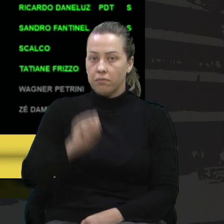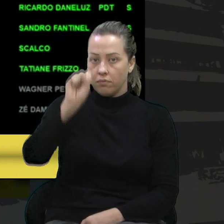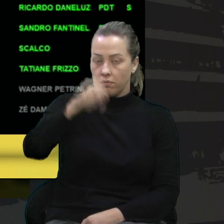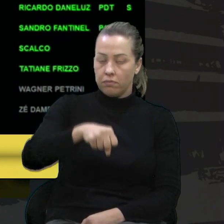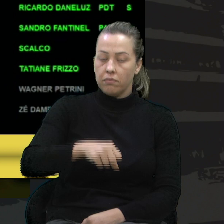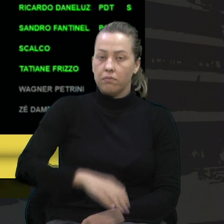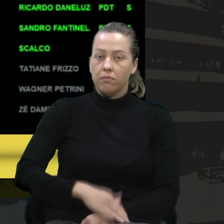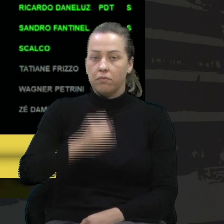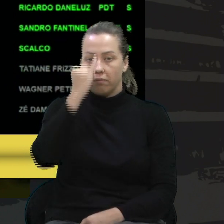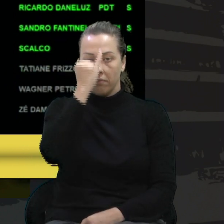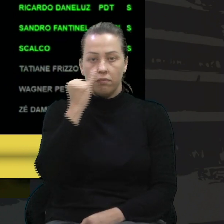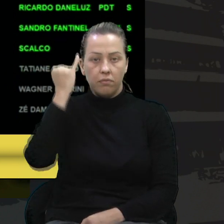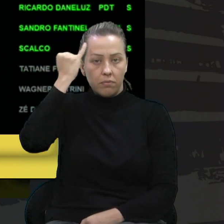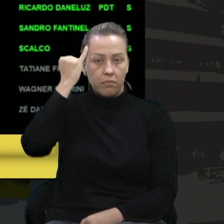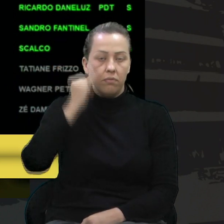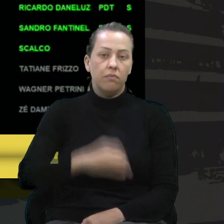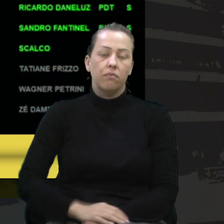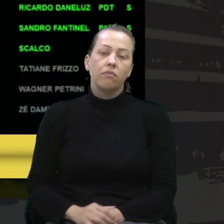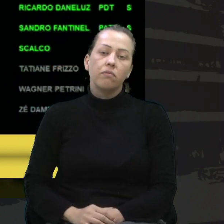Zé D'Ambros.